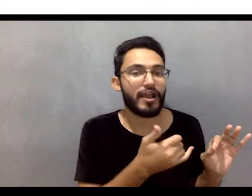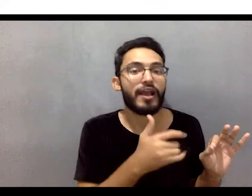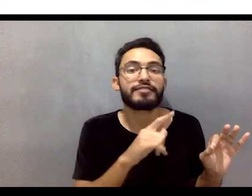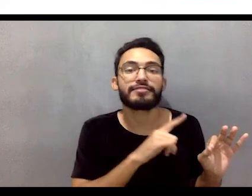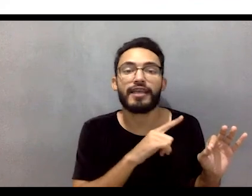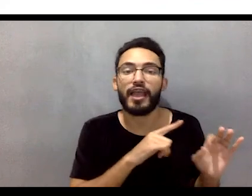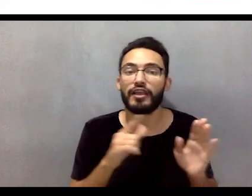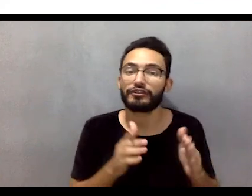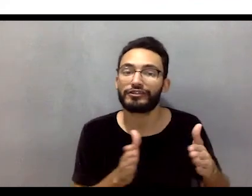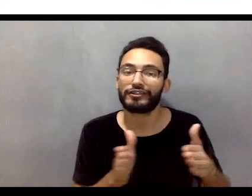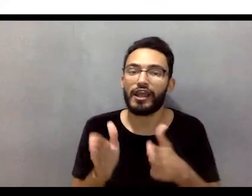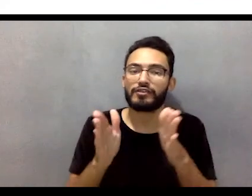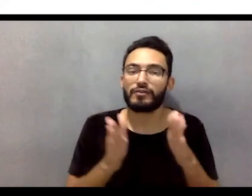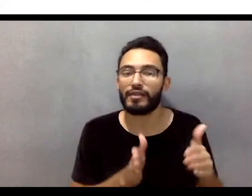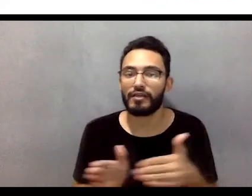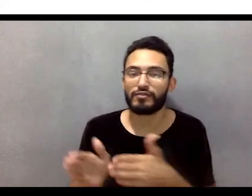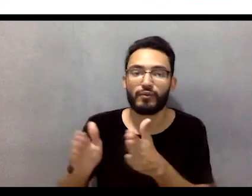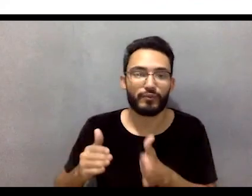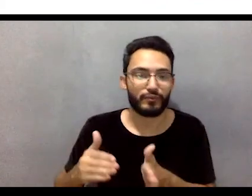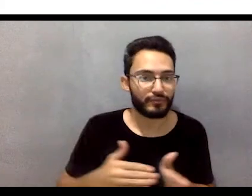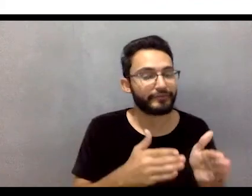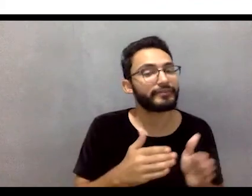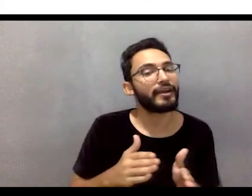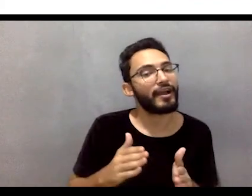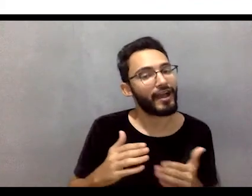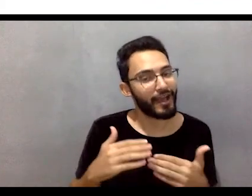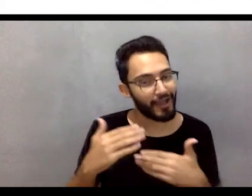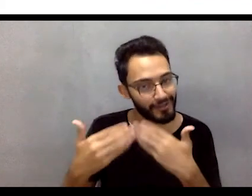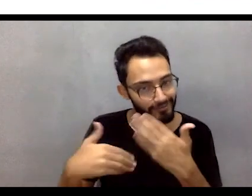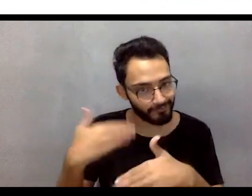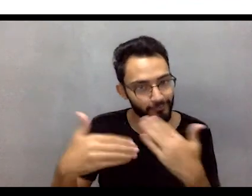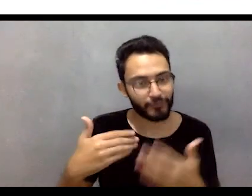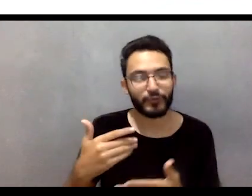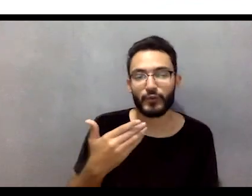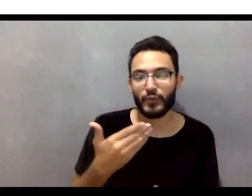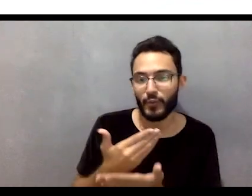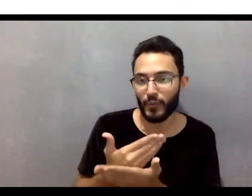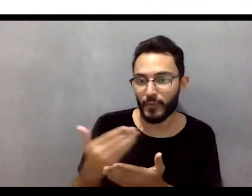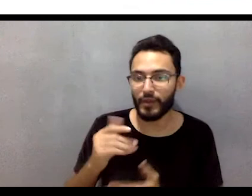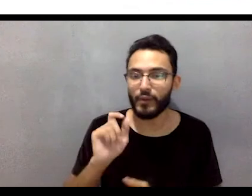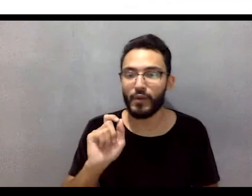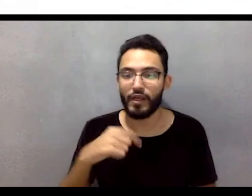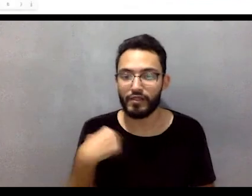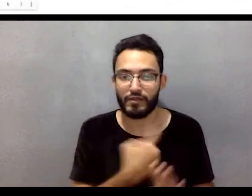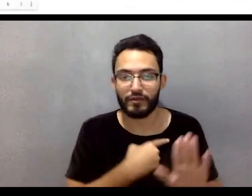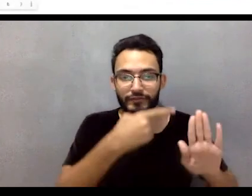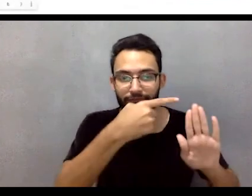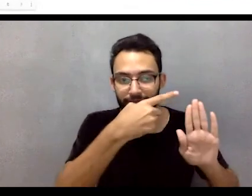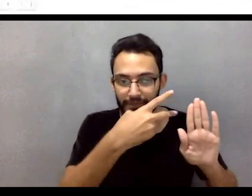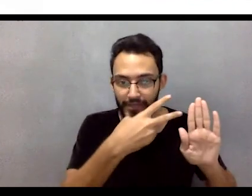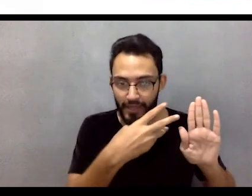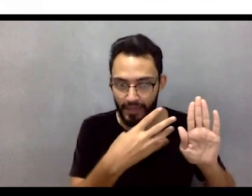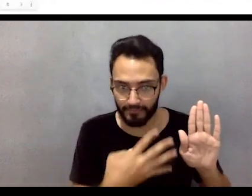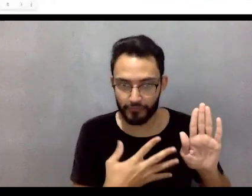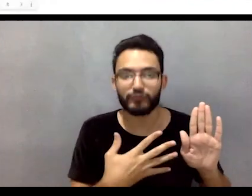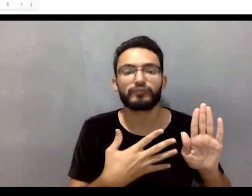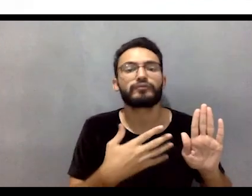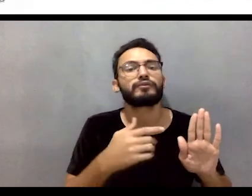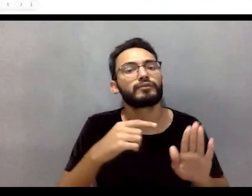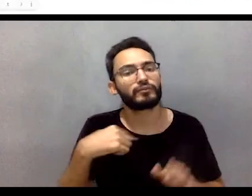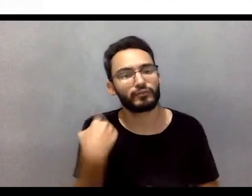desses direcionadores. E aí eles se tornaram os nossos épicos, nós fazemos